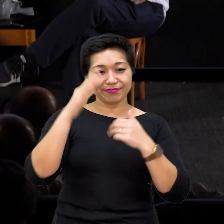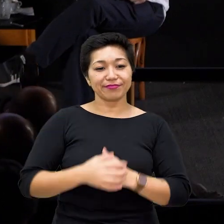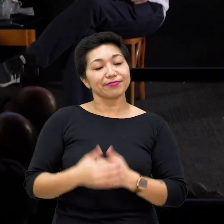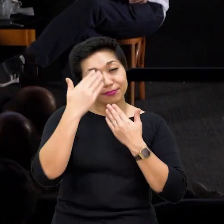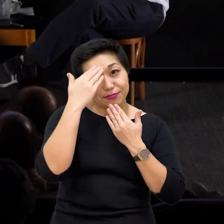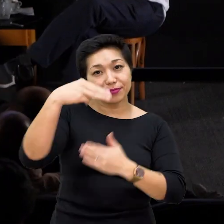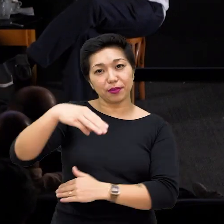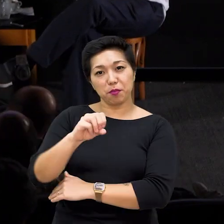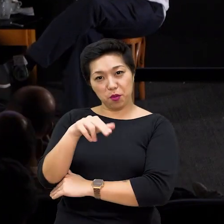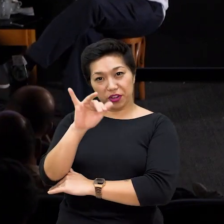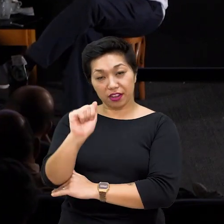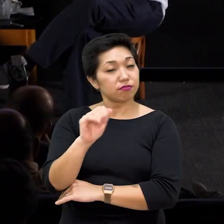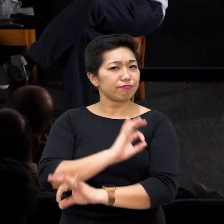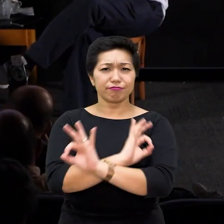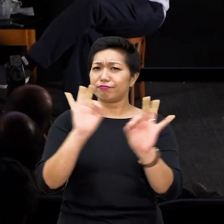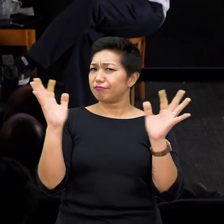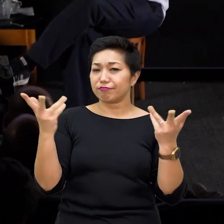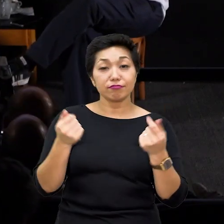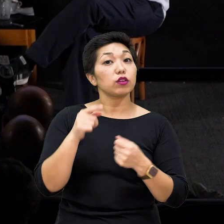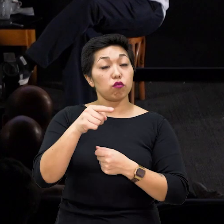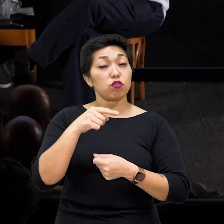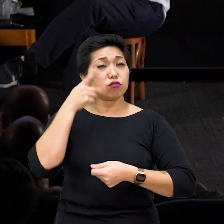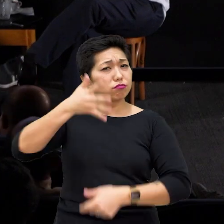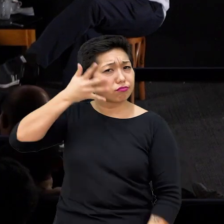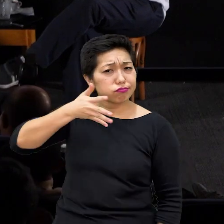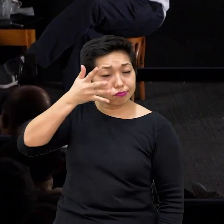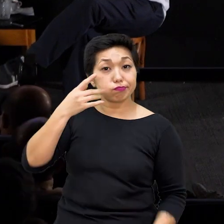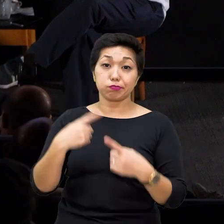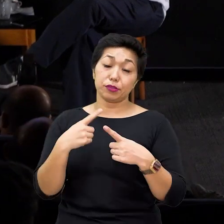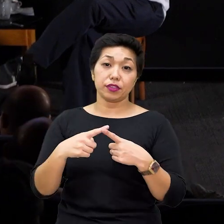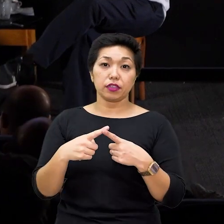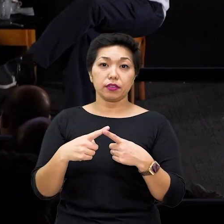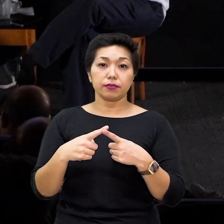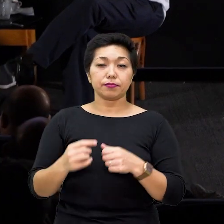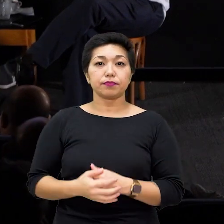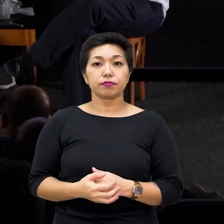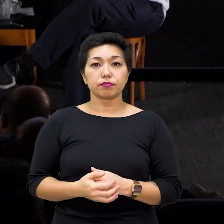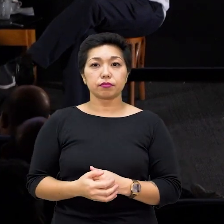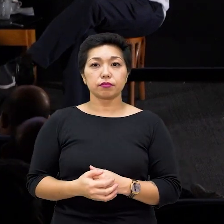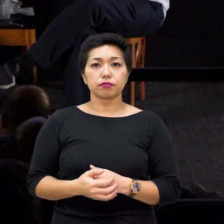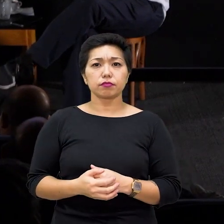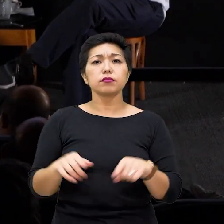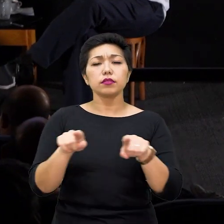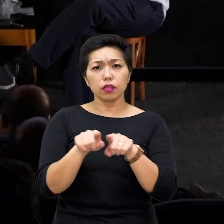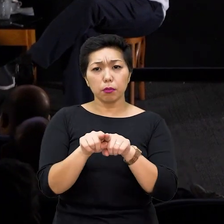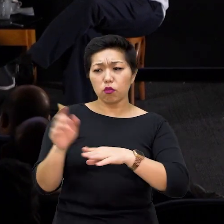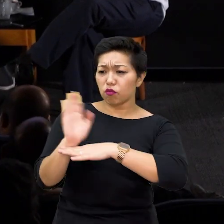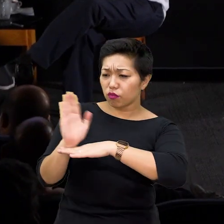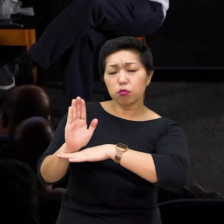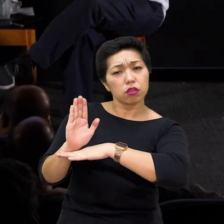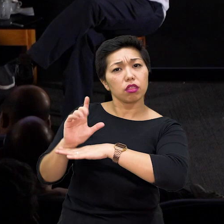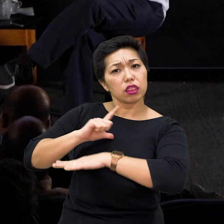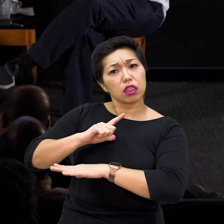Muito obrigado, Mônica. Acho que foi ótimo esse relato, inclusive porque coloca algumas coisas... Né, o filme tem uma